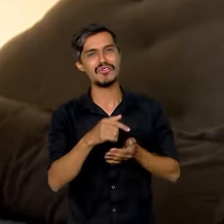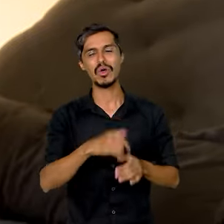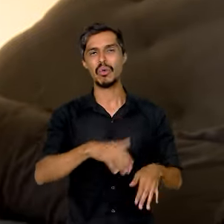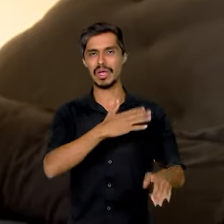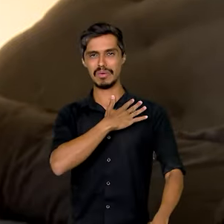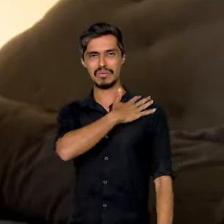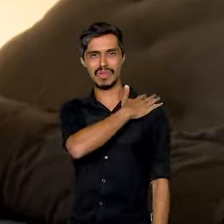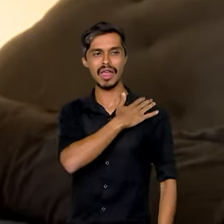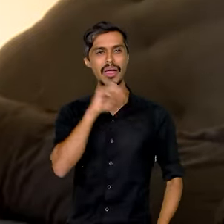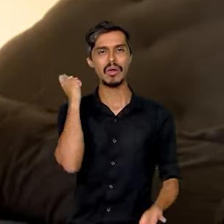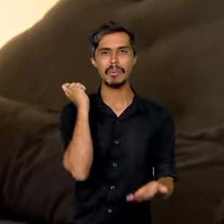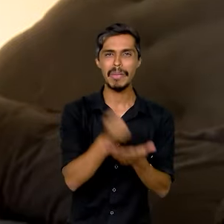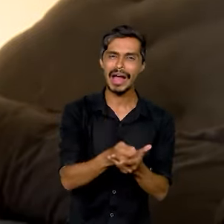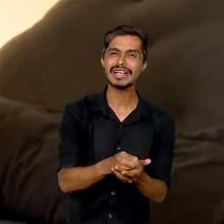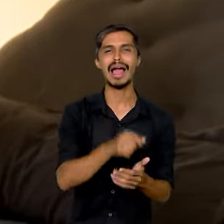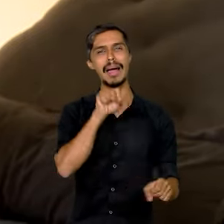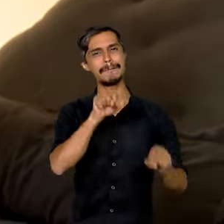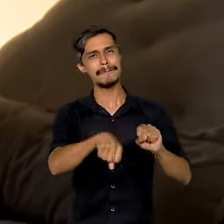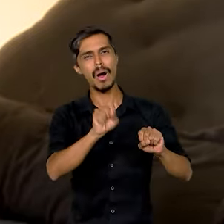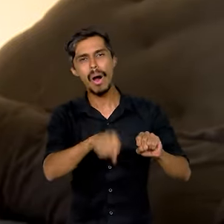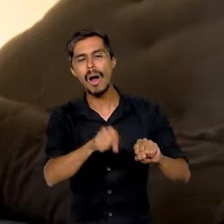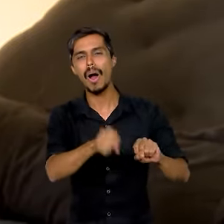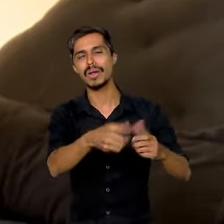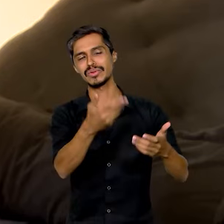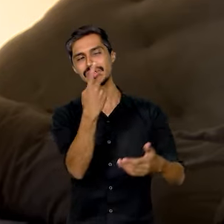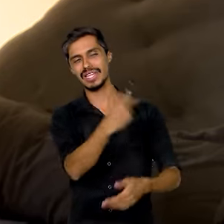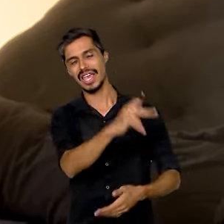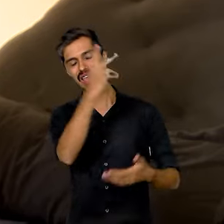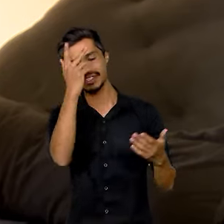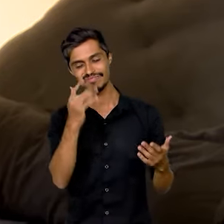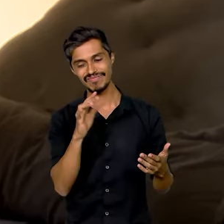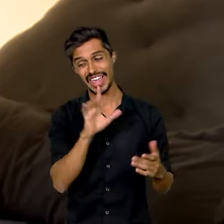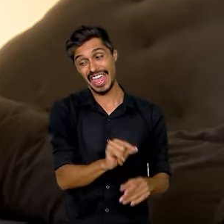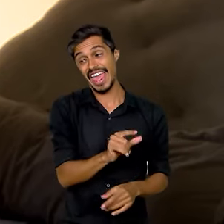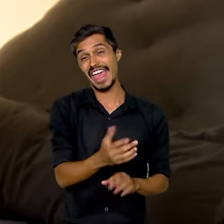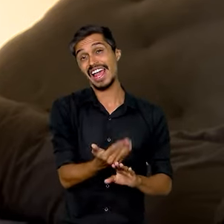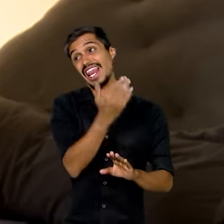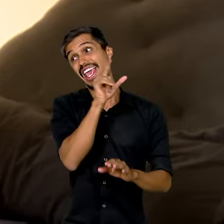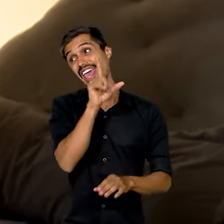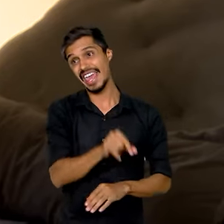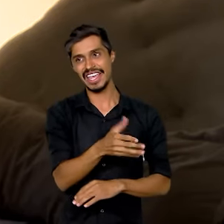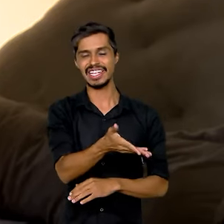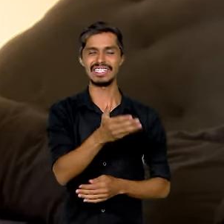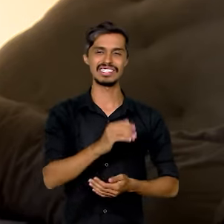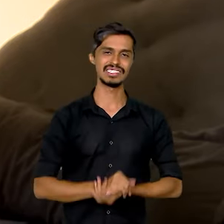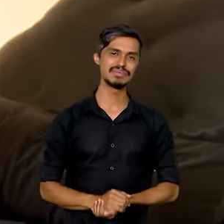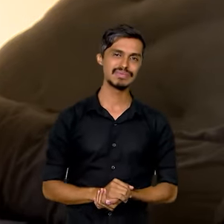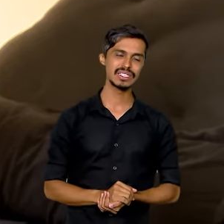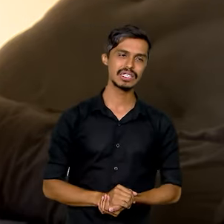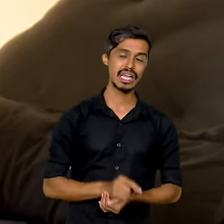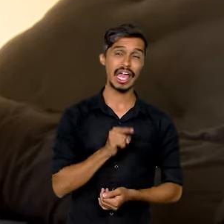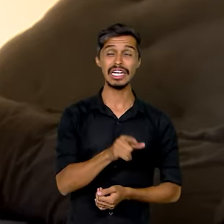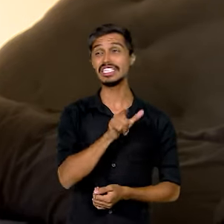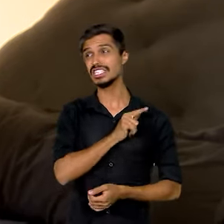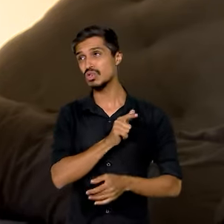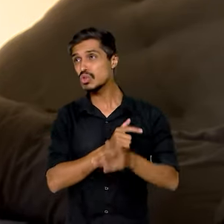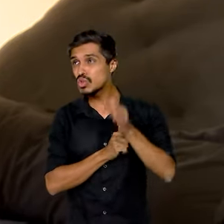moto dele. Era isso. Ele tinha muito sonho.